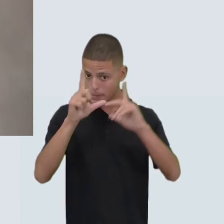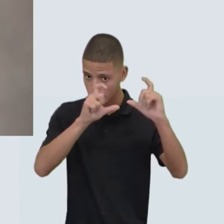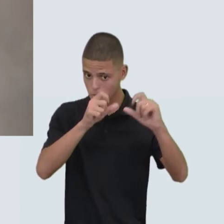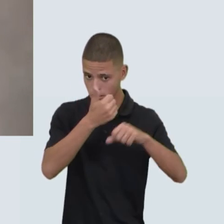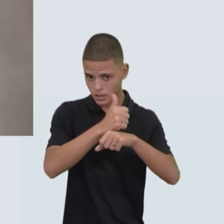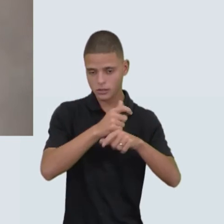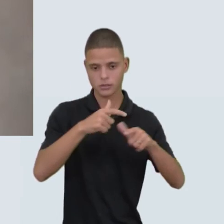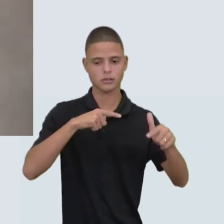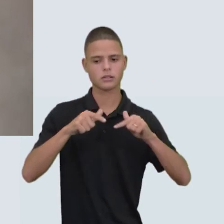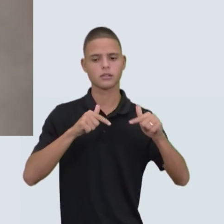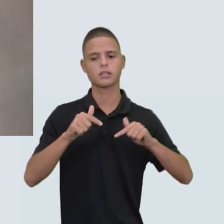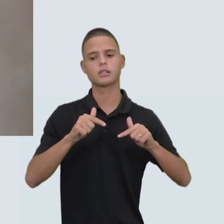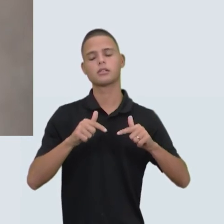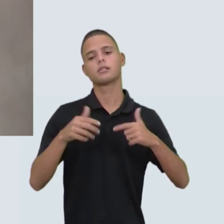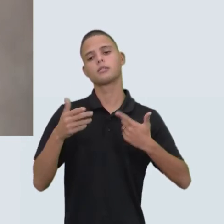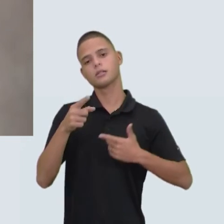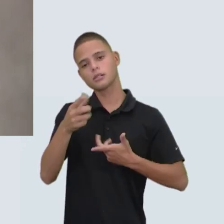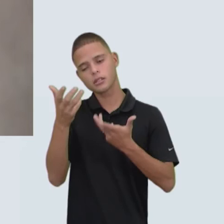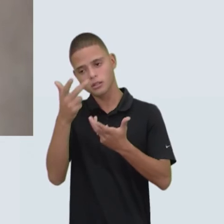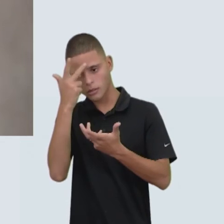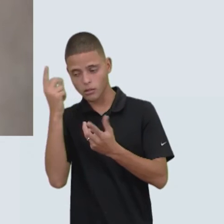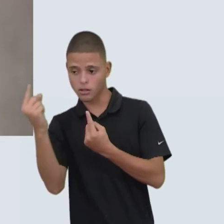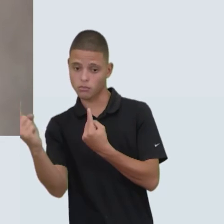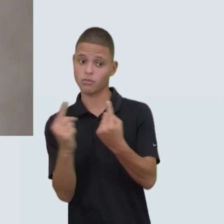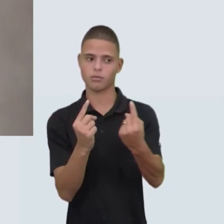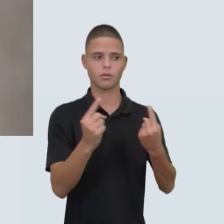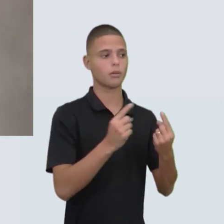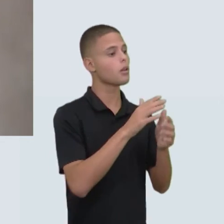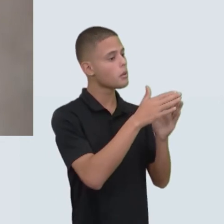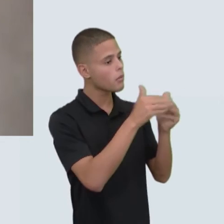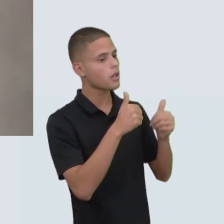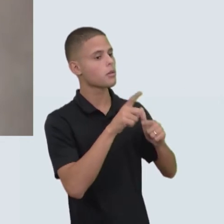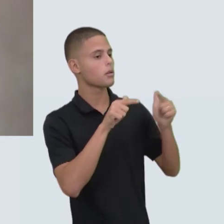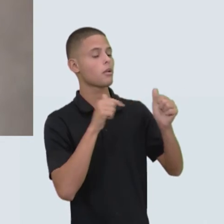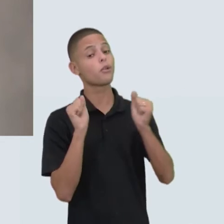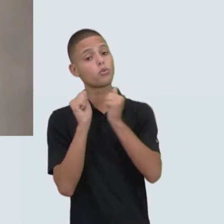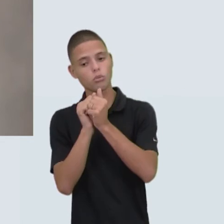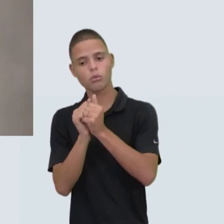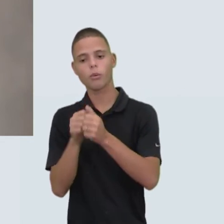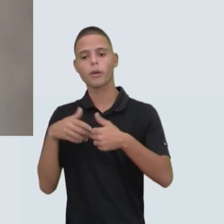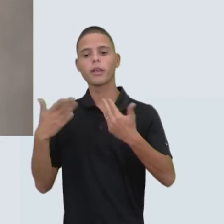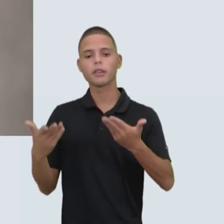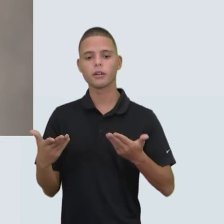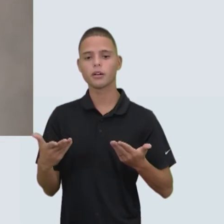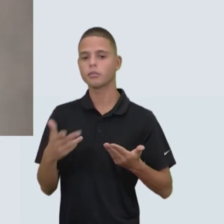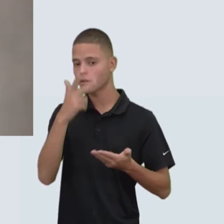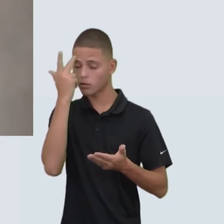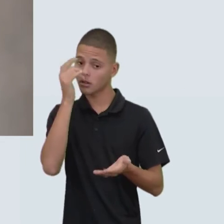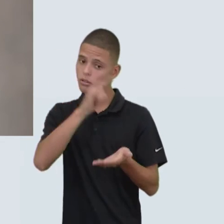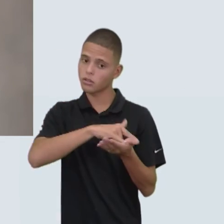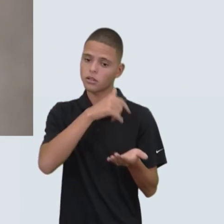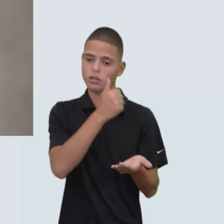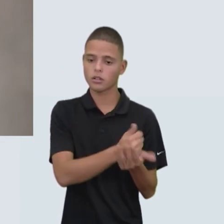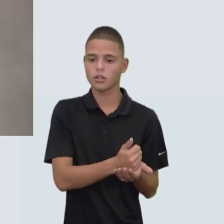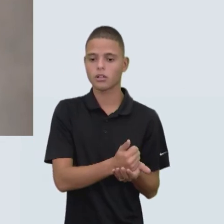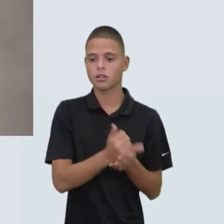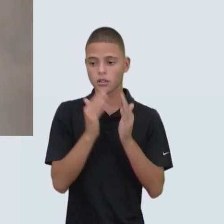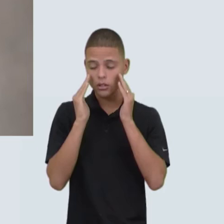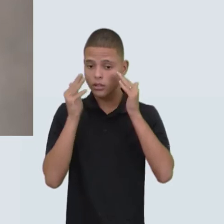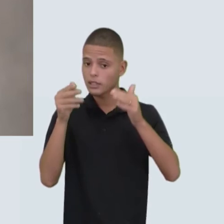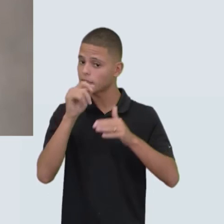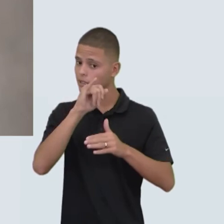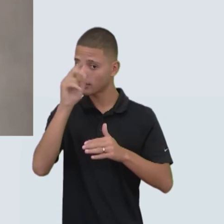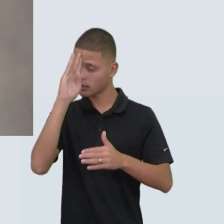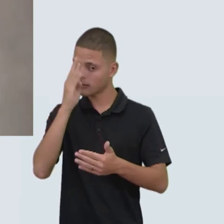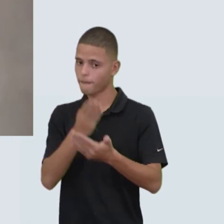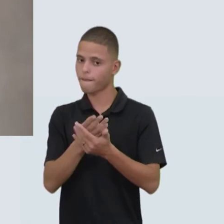ser reconhecido. E o conteúdo ajuda muito nessa parte. Porque, cara, as pessoas vão te contratar e dar atenção ao seu trabalho se elas